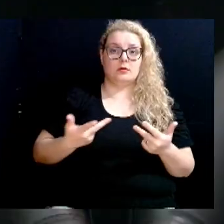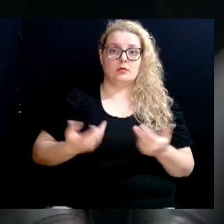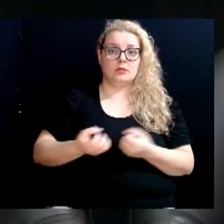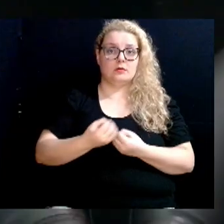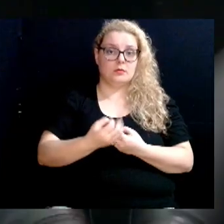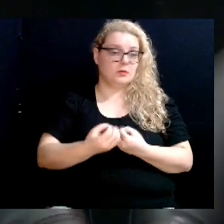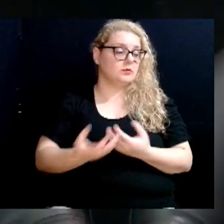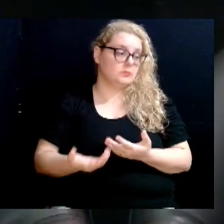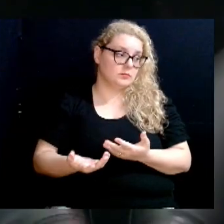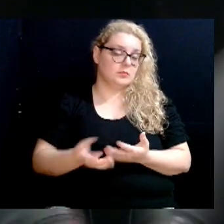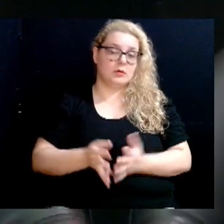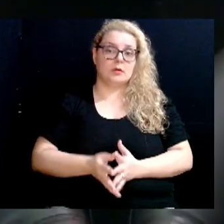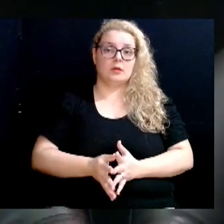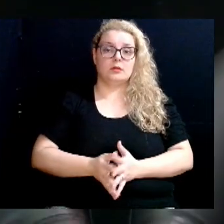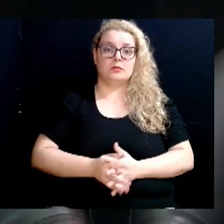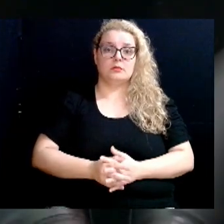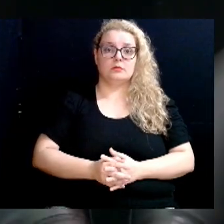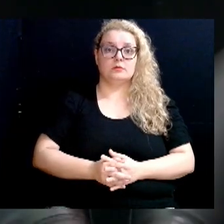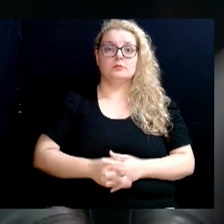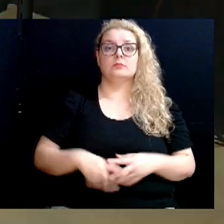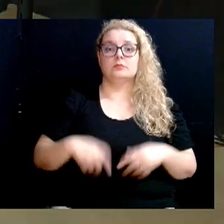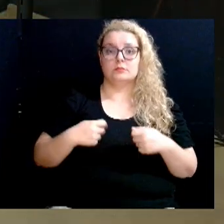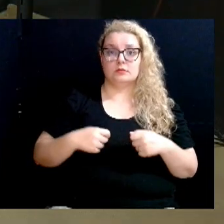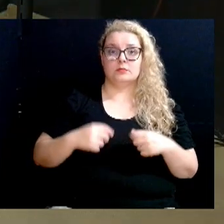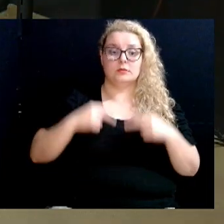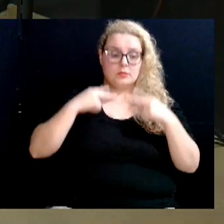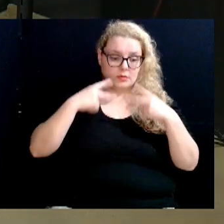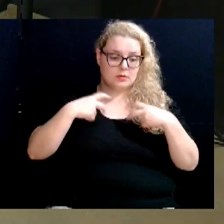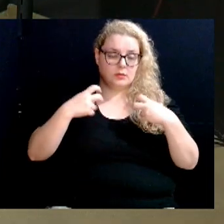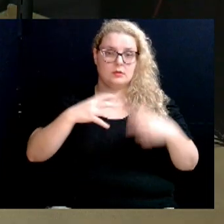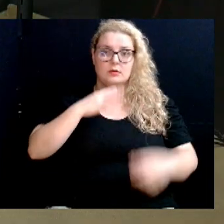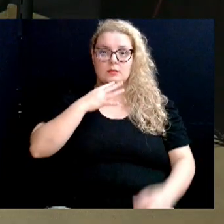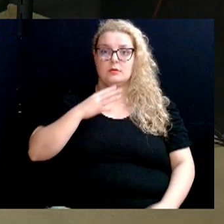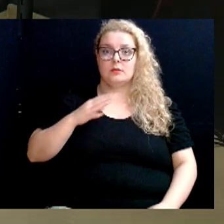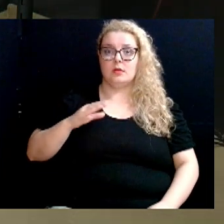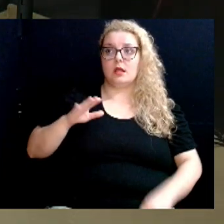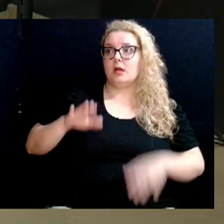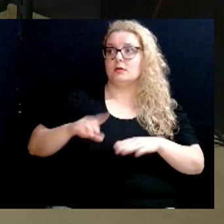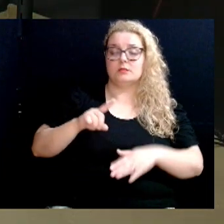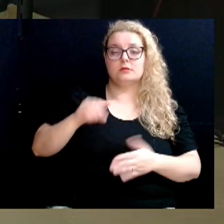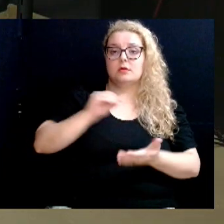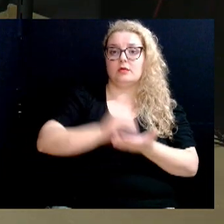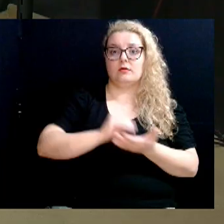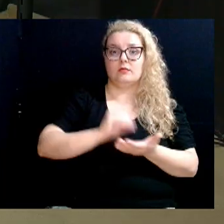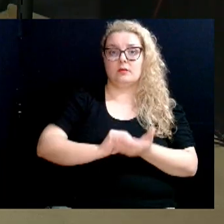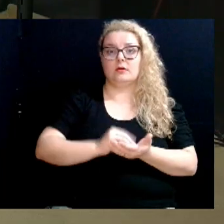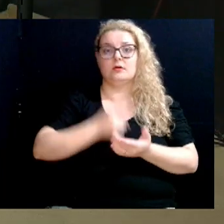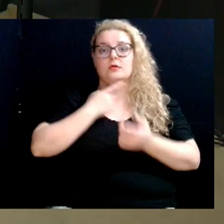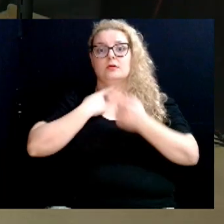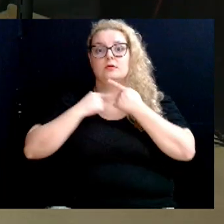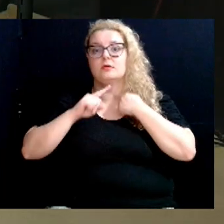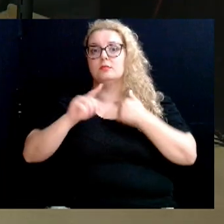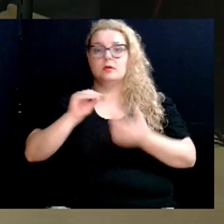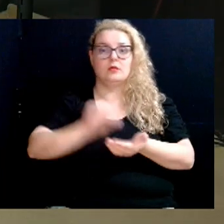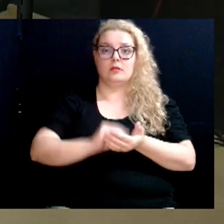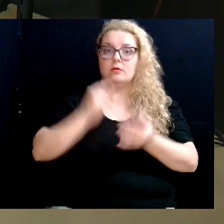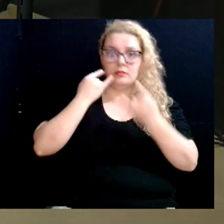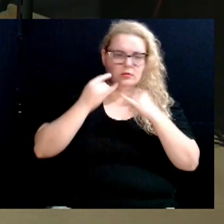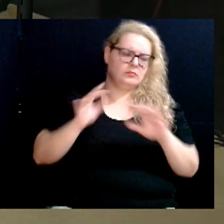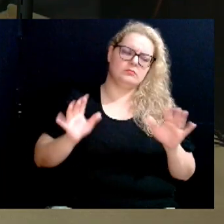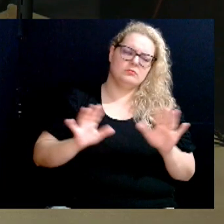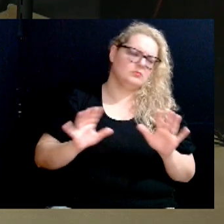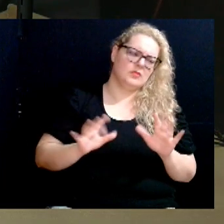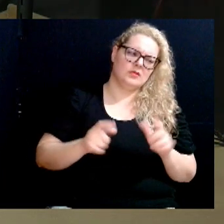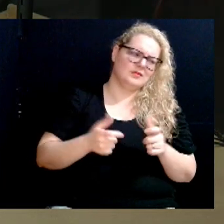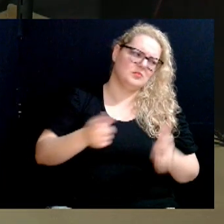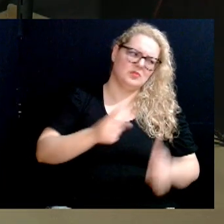você tem que se conhecer. Então, nem sempre falta de desejo é falta de interesse. Não. Na maioria não é. Tá.